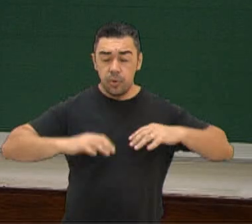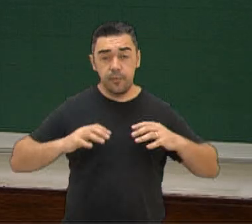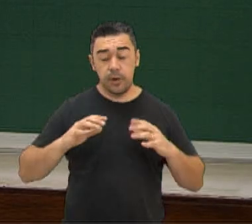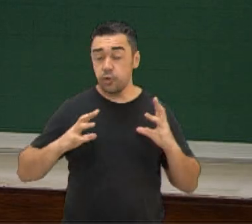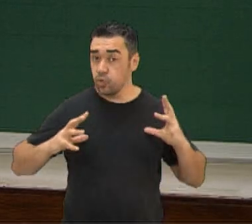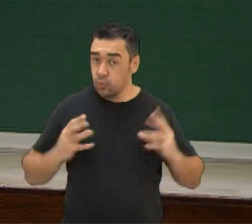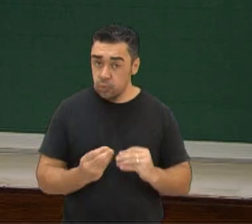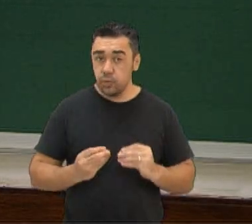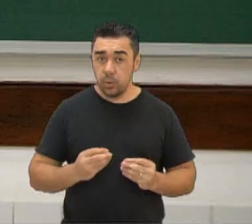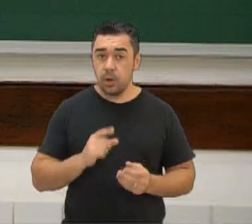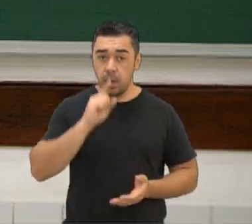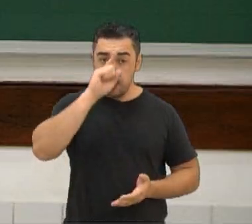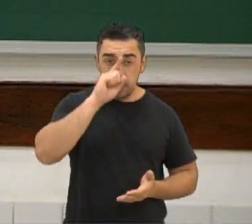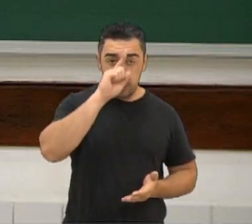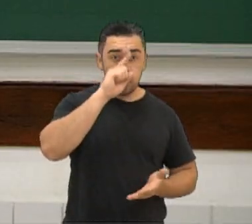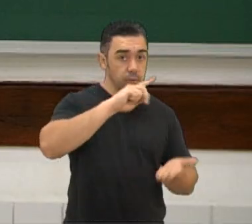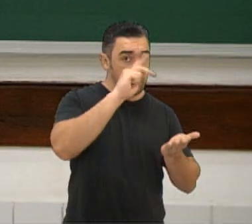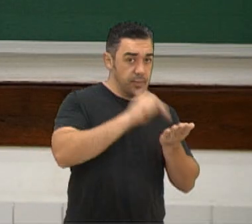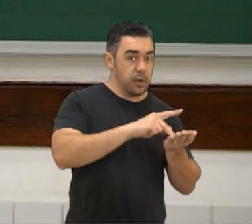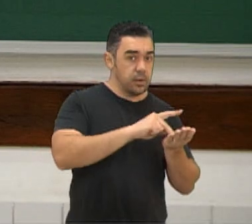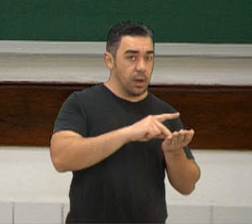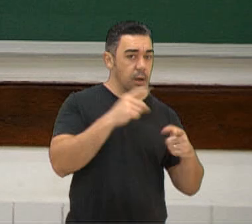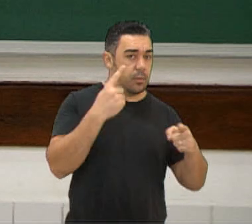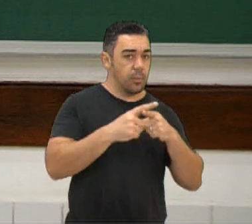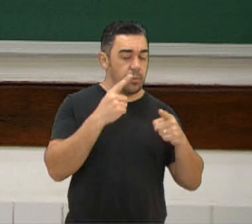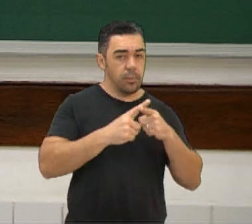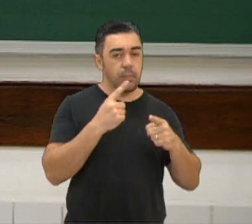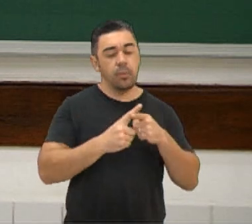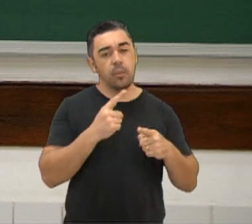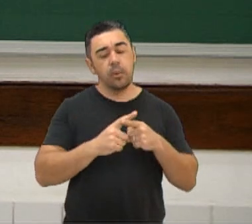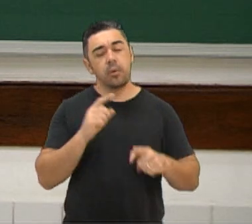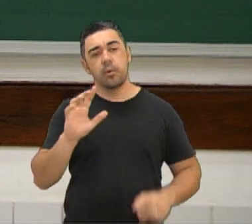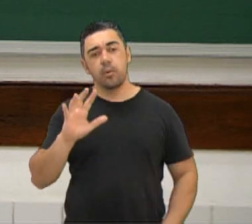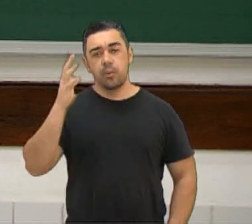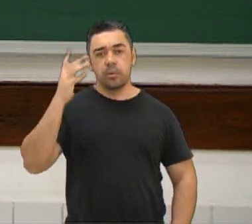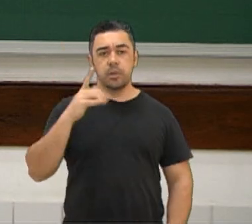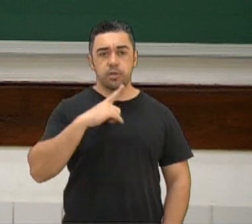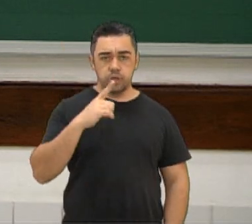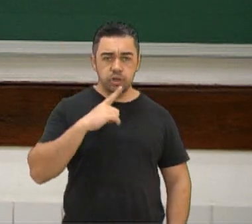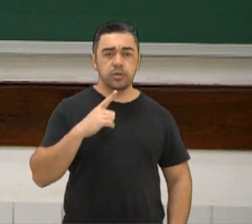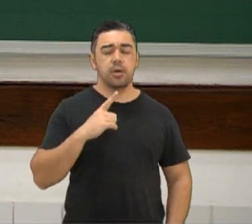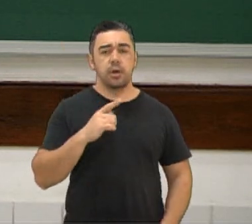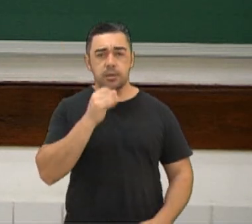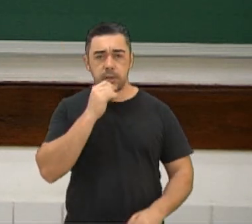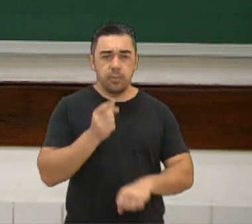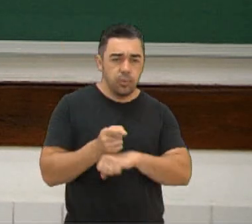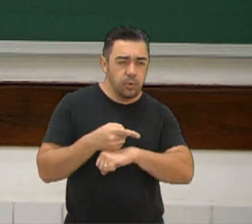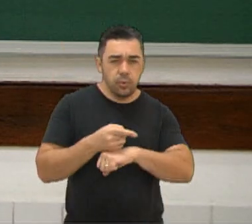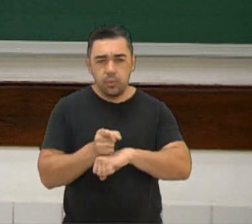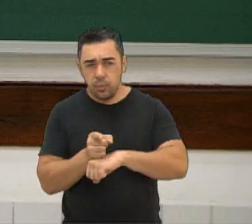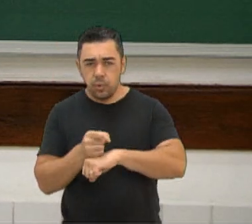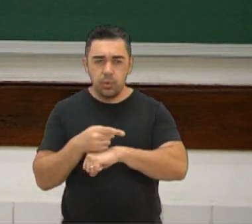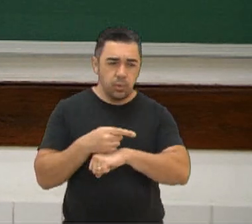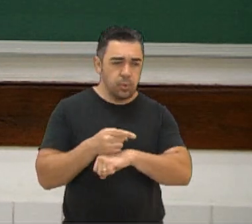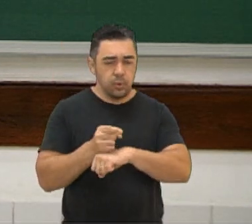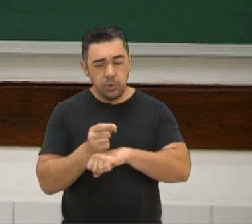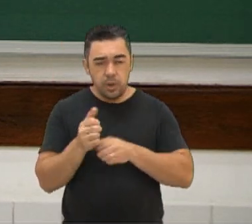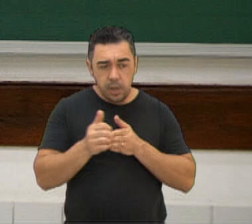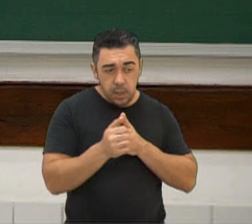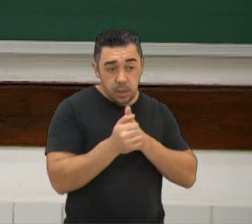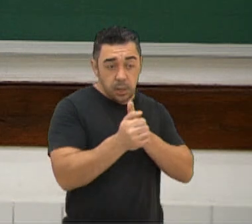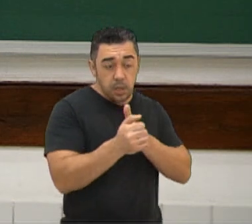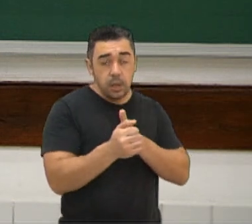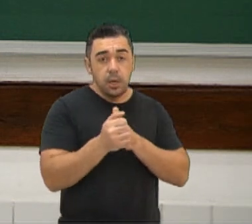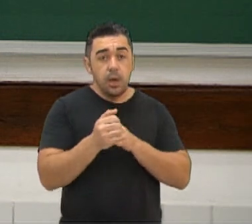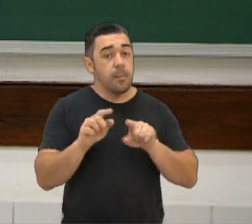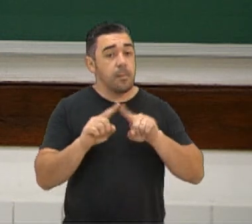perigo real. É um perigo real porque eles, mesmo tendo alguns instrumentos que guiavam eles pelas viagens, eles